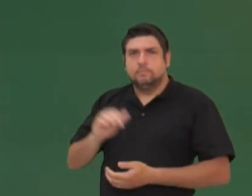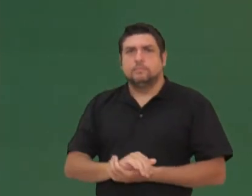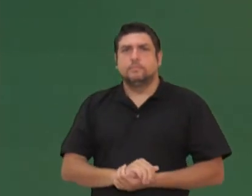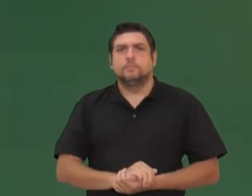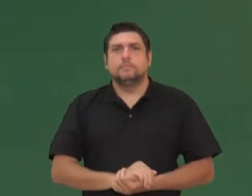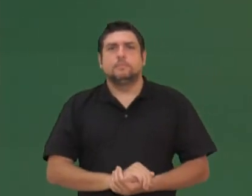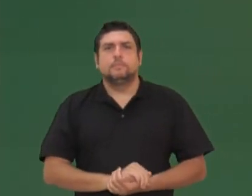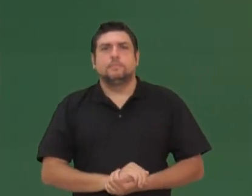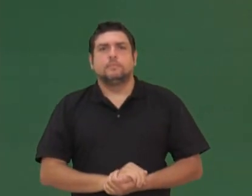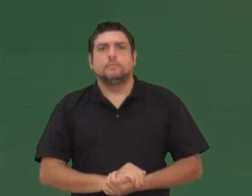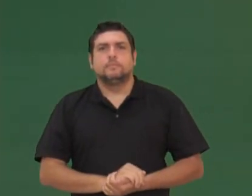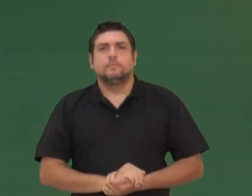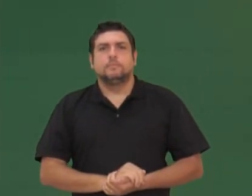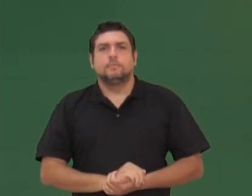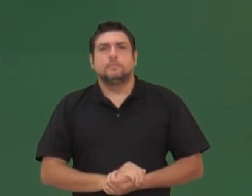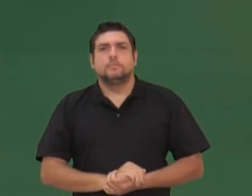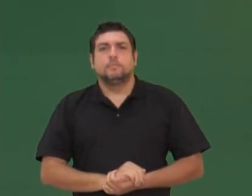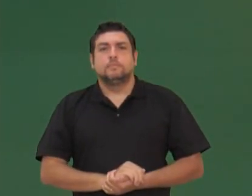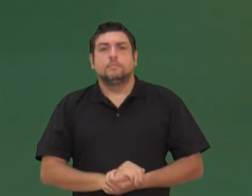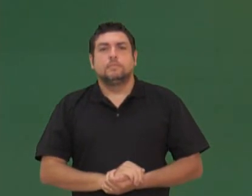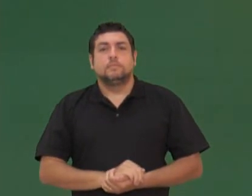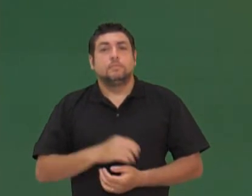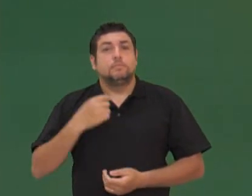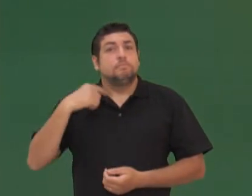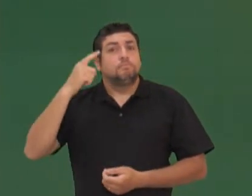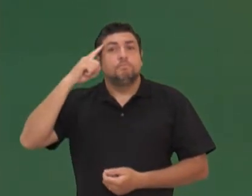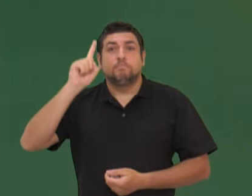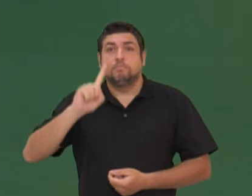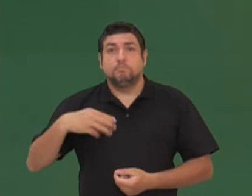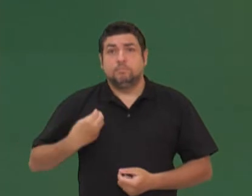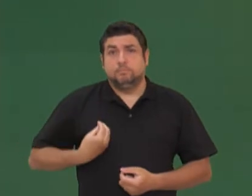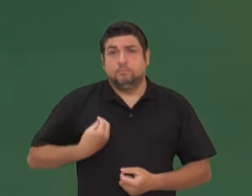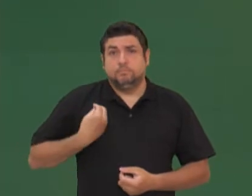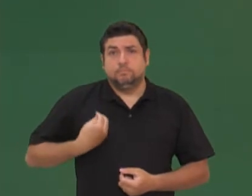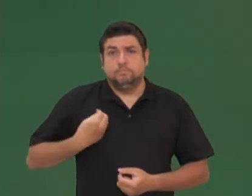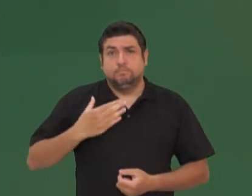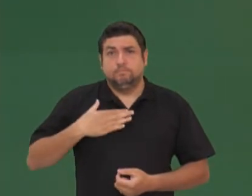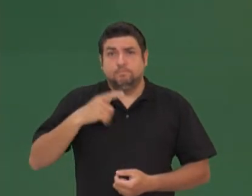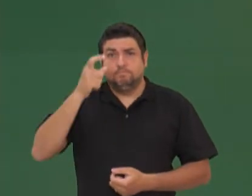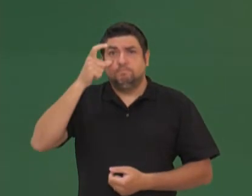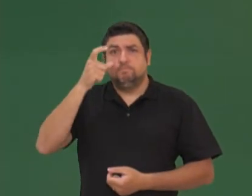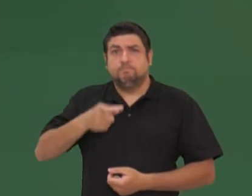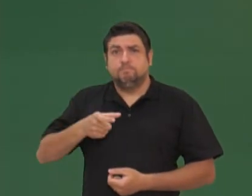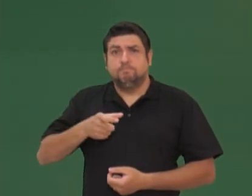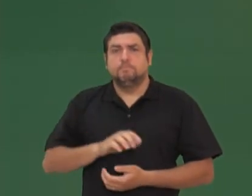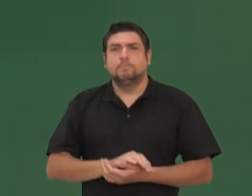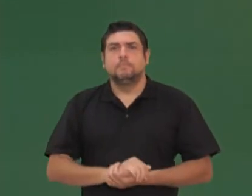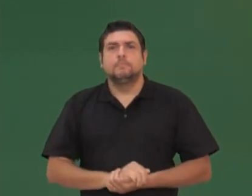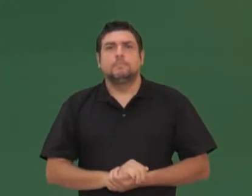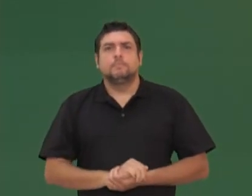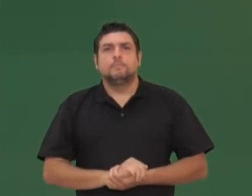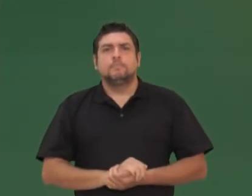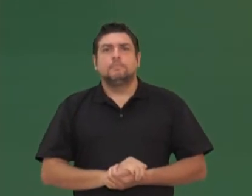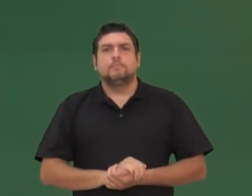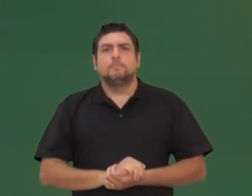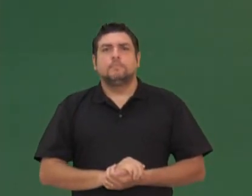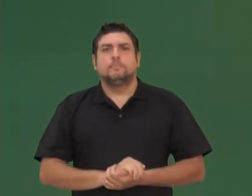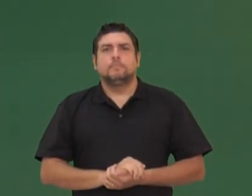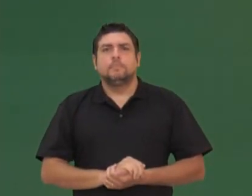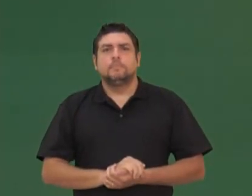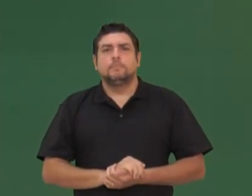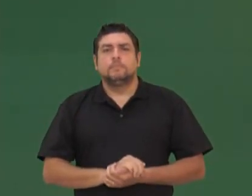tanto interesse, que a minha vida tivesse tanto interesse. Perfeito? Vamos seguindo aqui. Outra reflexão, a